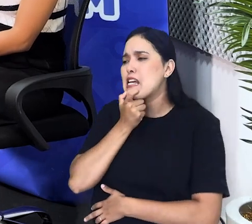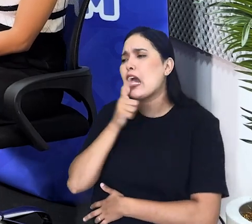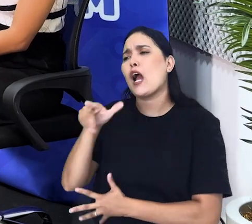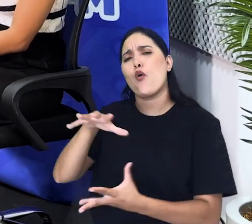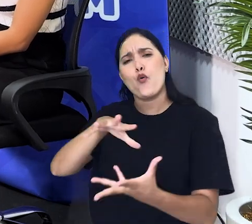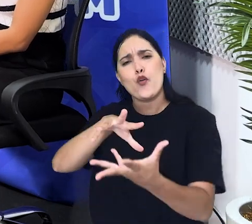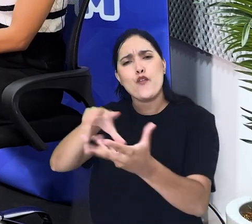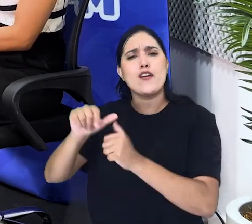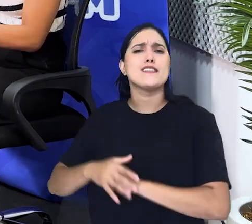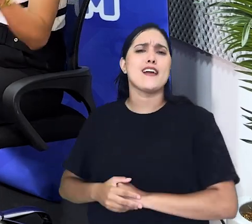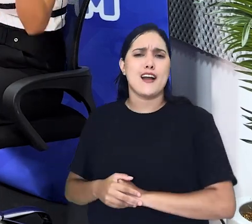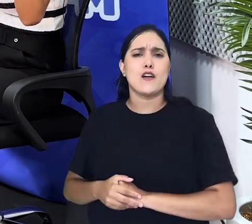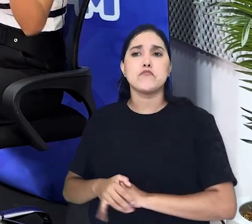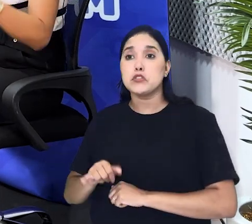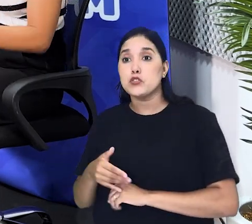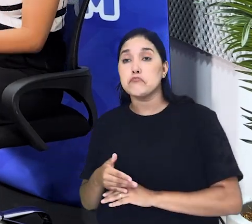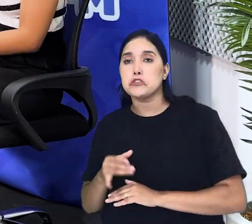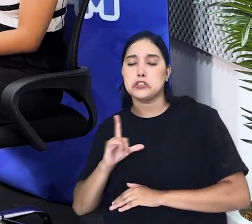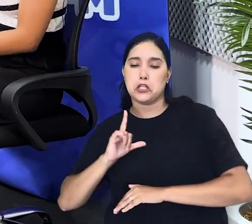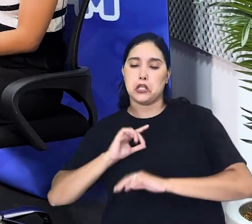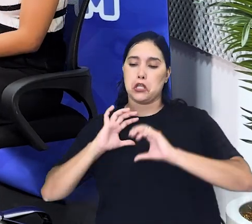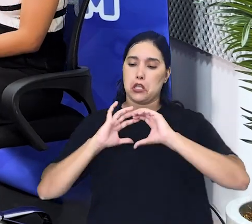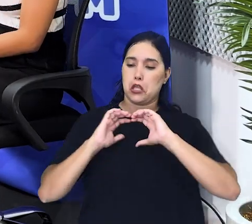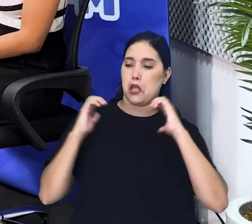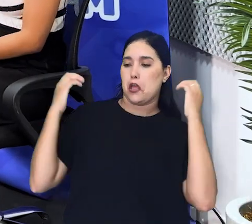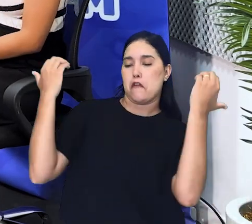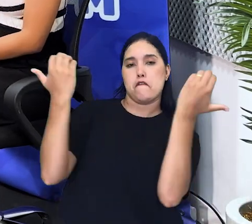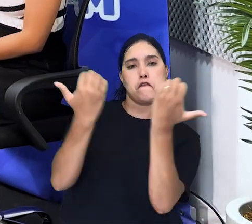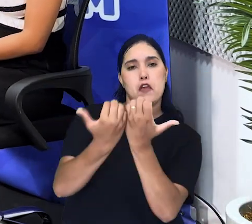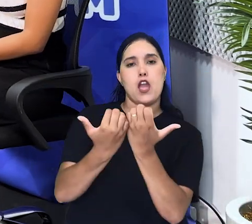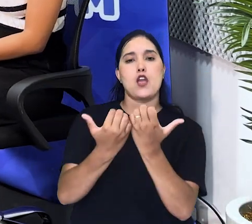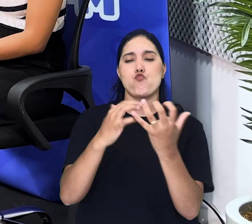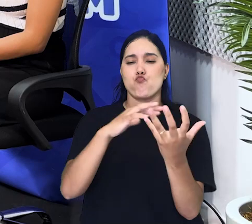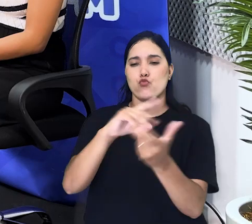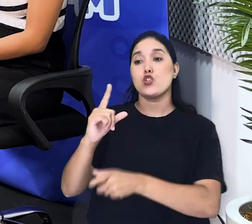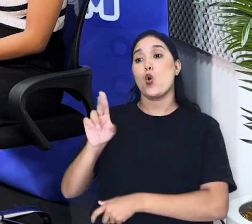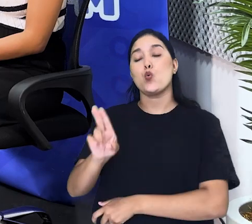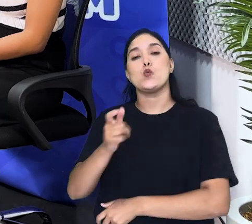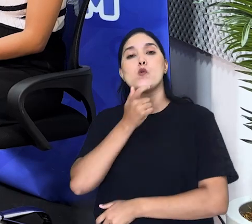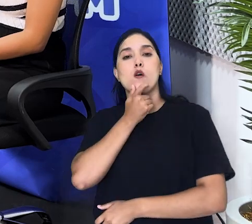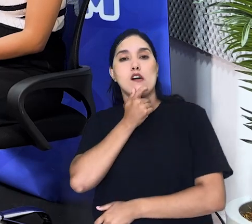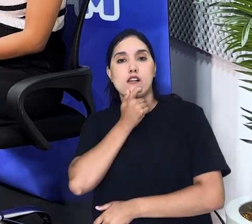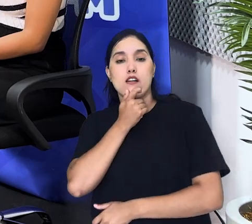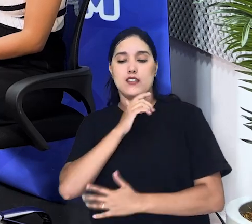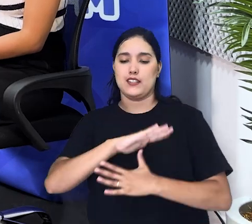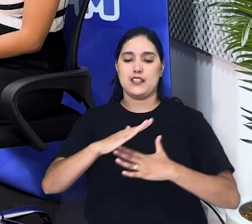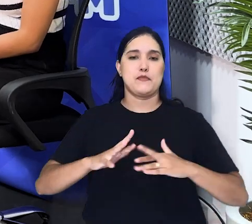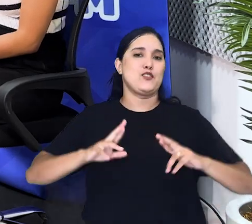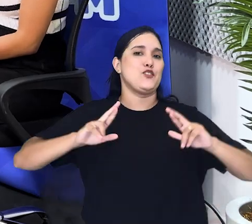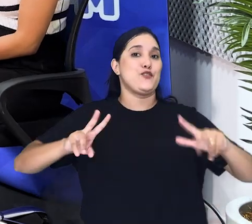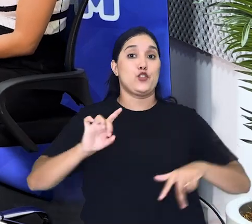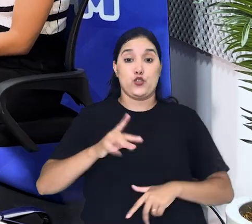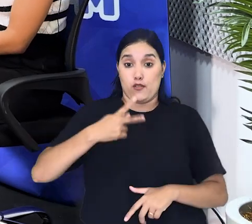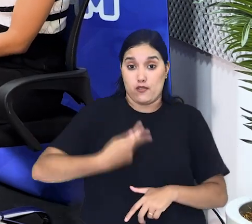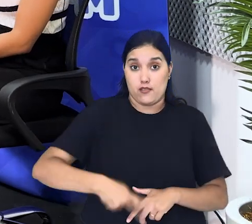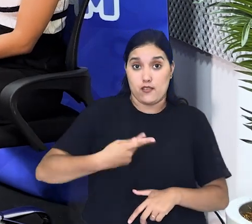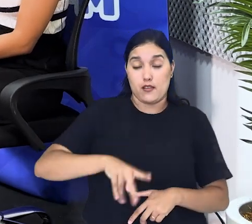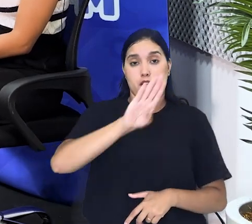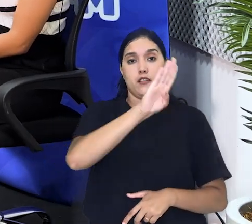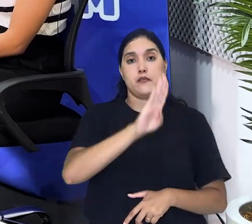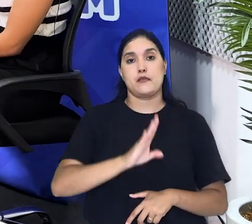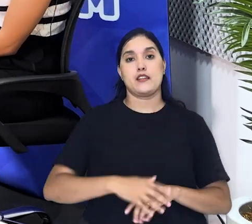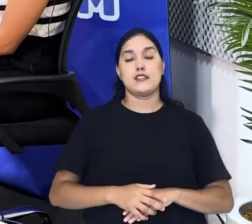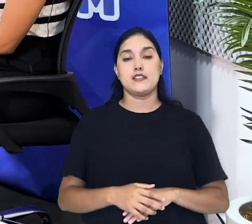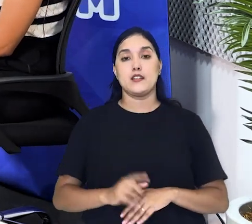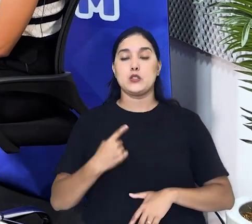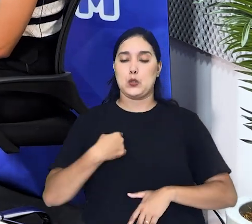usa aqui no Brasil, que é a portuguesa. Por isso que se chama Libras, que é a língua de sinais brasileira, tá? Certo, ficou muito